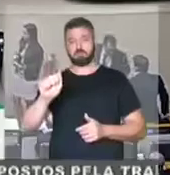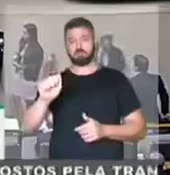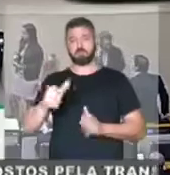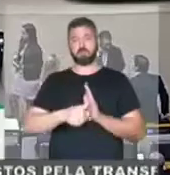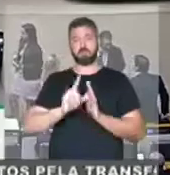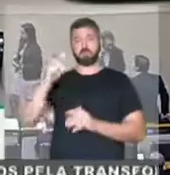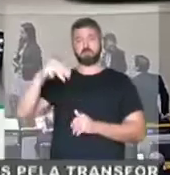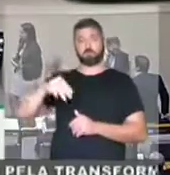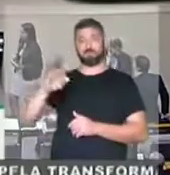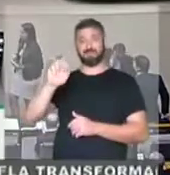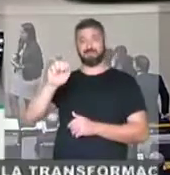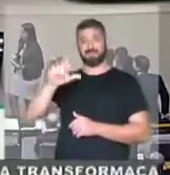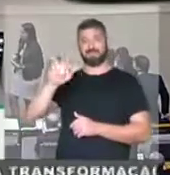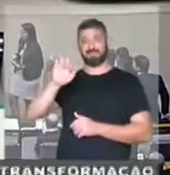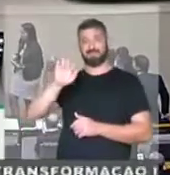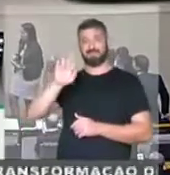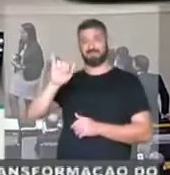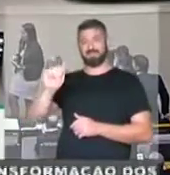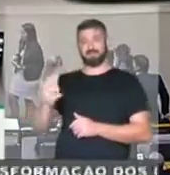Minuto.